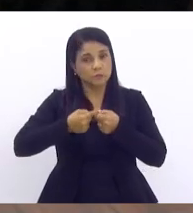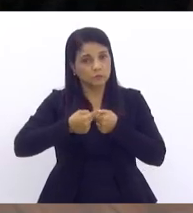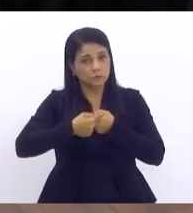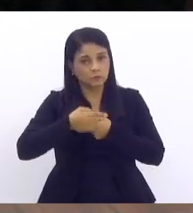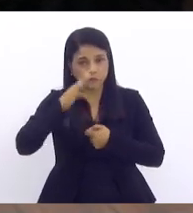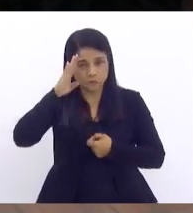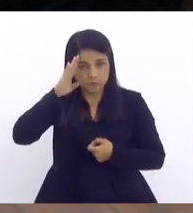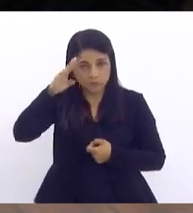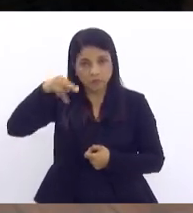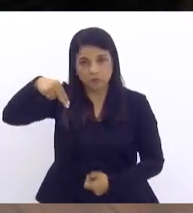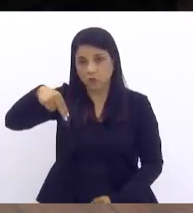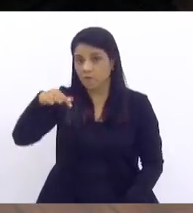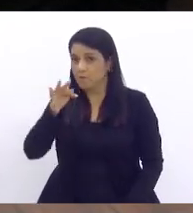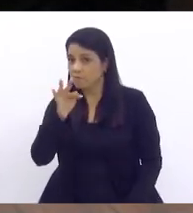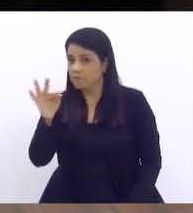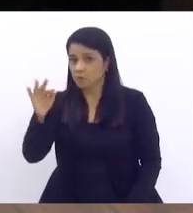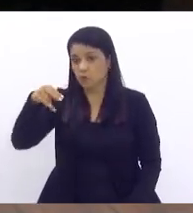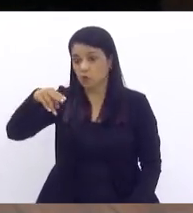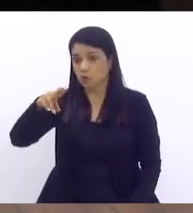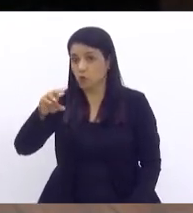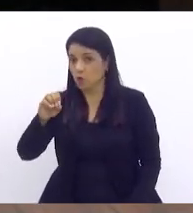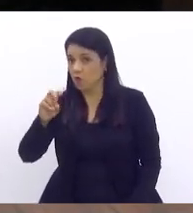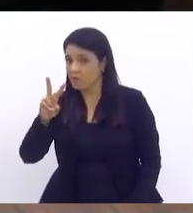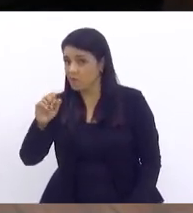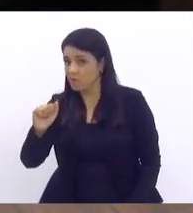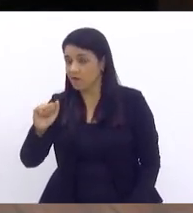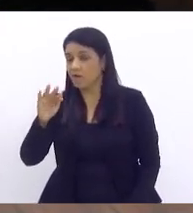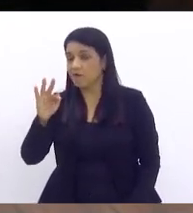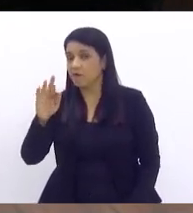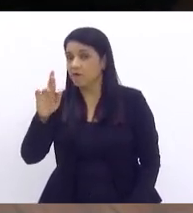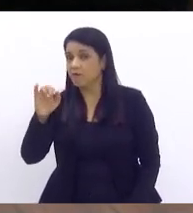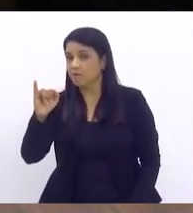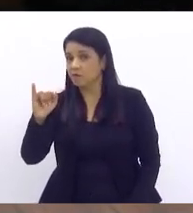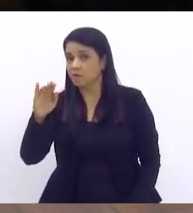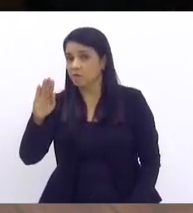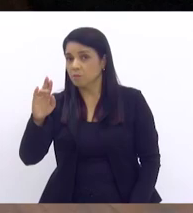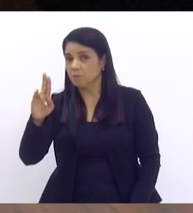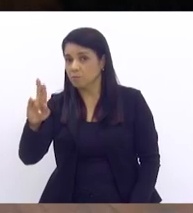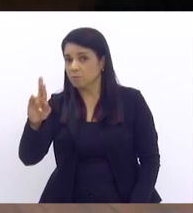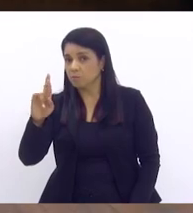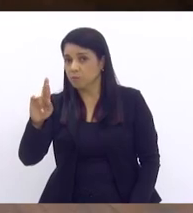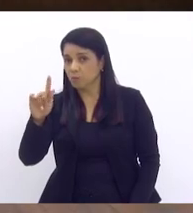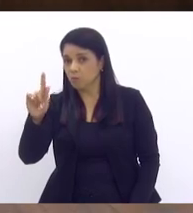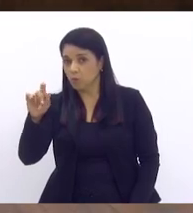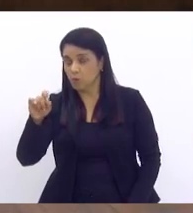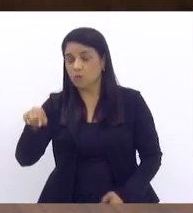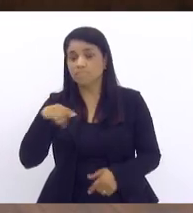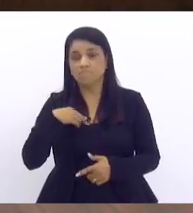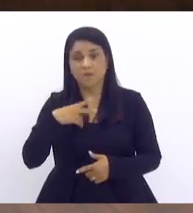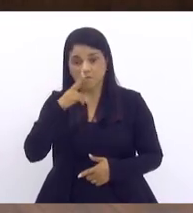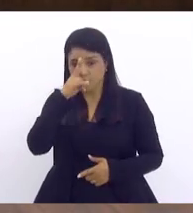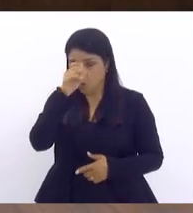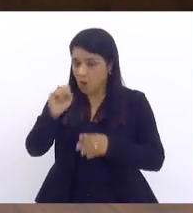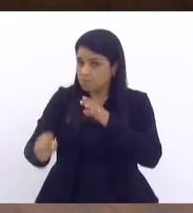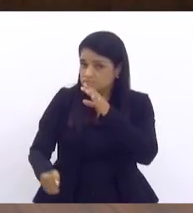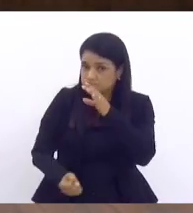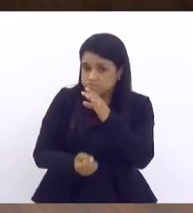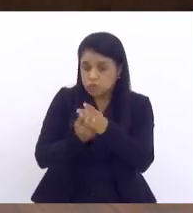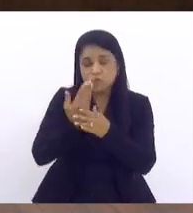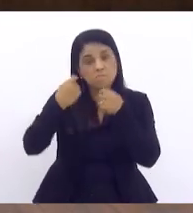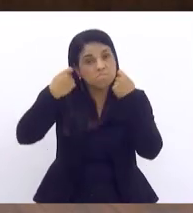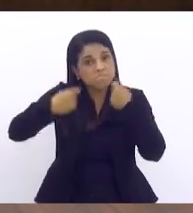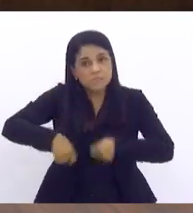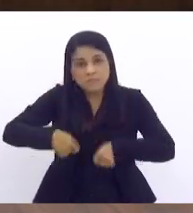de Nova Friburgo, que nós queremos fazer uma incidência forte para que tenha a construção dessa delegacia lá no